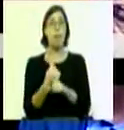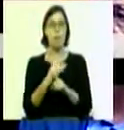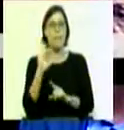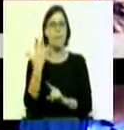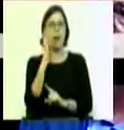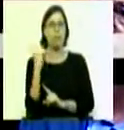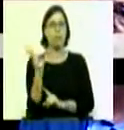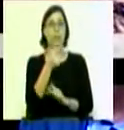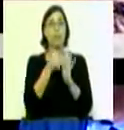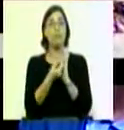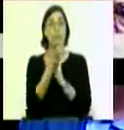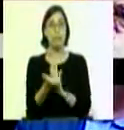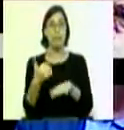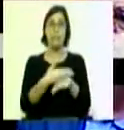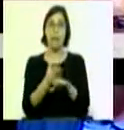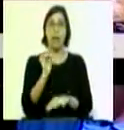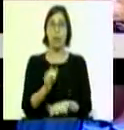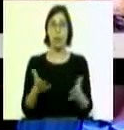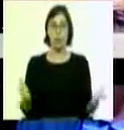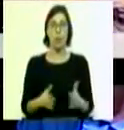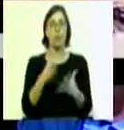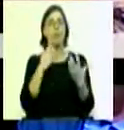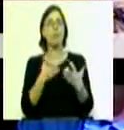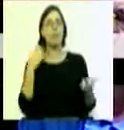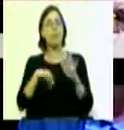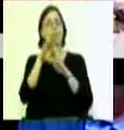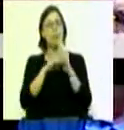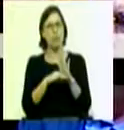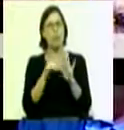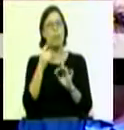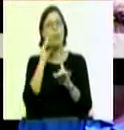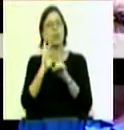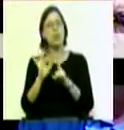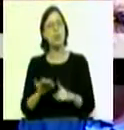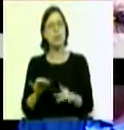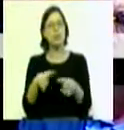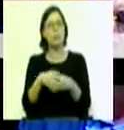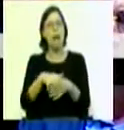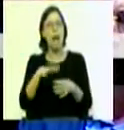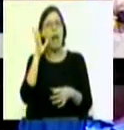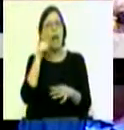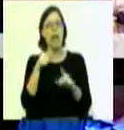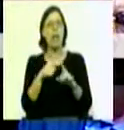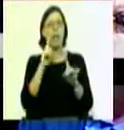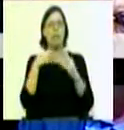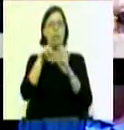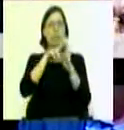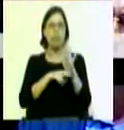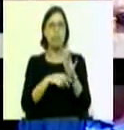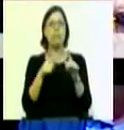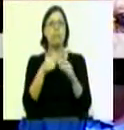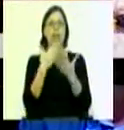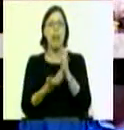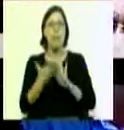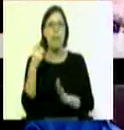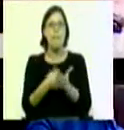maior número de medidas para o sector. Destacamos o programa específico para o setor do leite, código de autorregulação, aumento